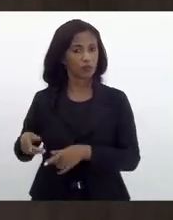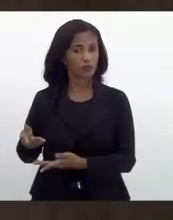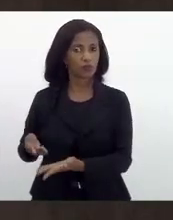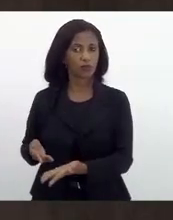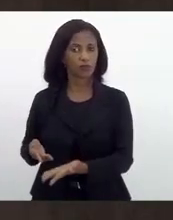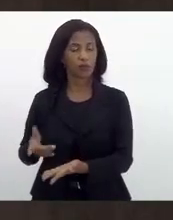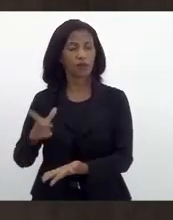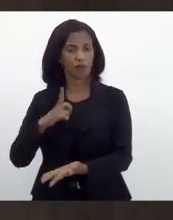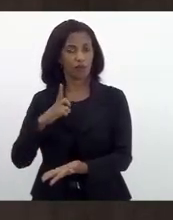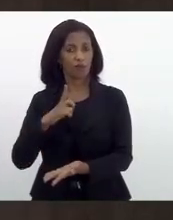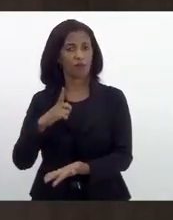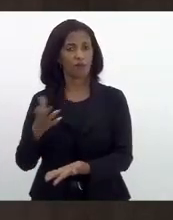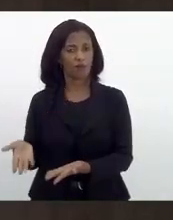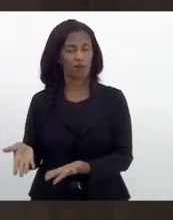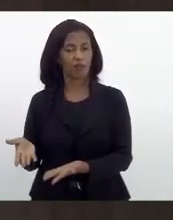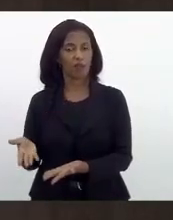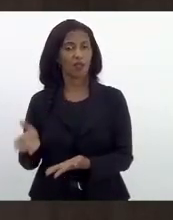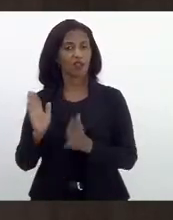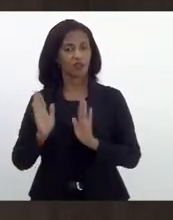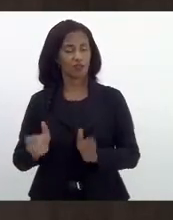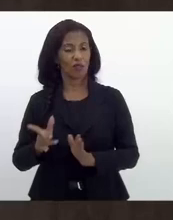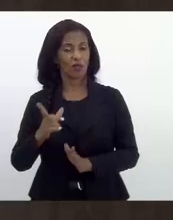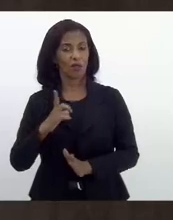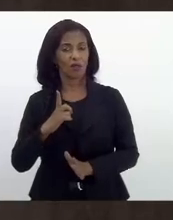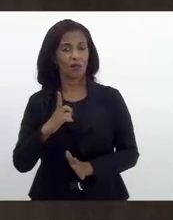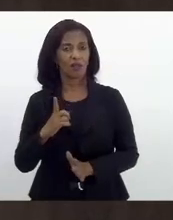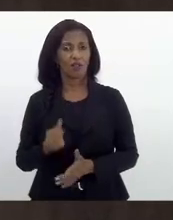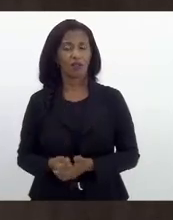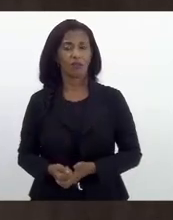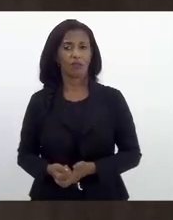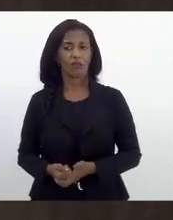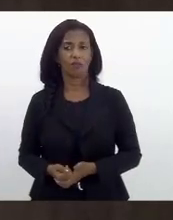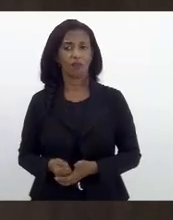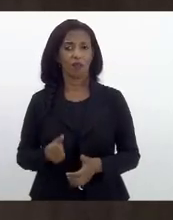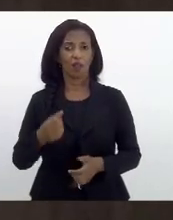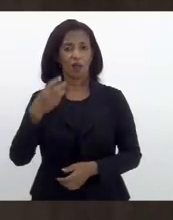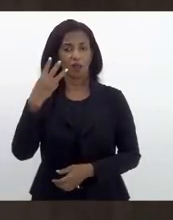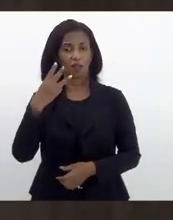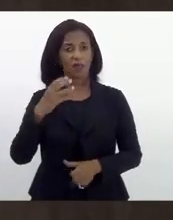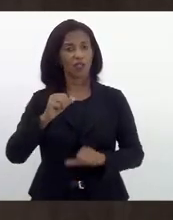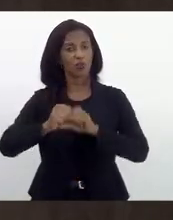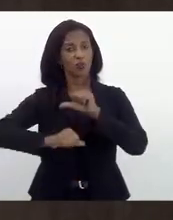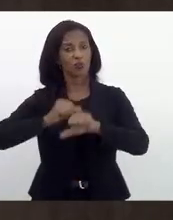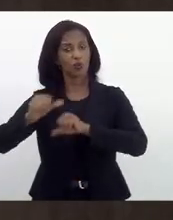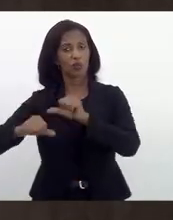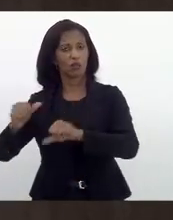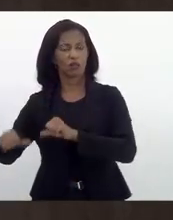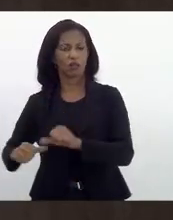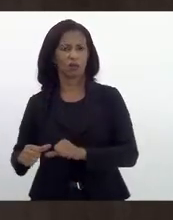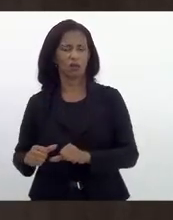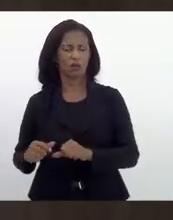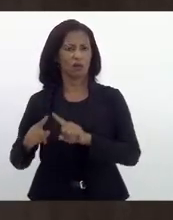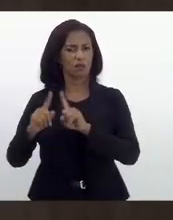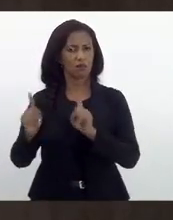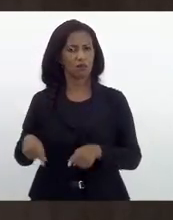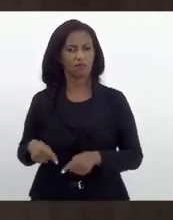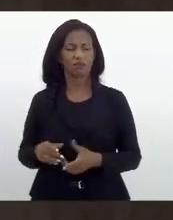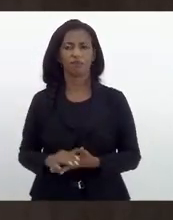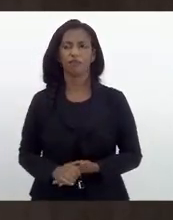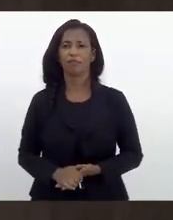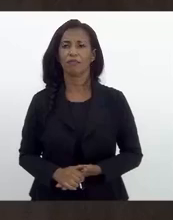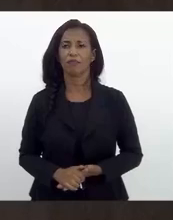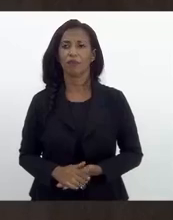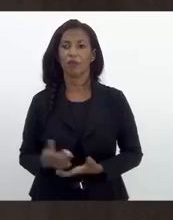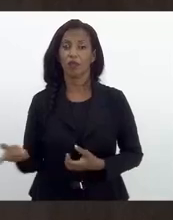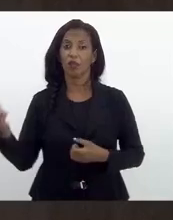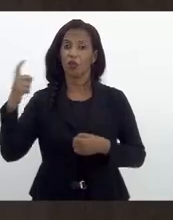eles tiveram foram submetidos a três alterações da sua vida funcional e